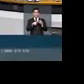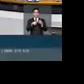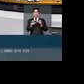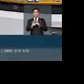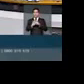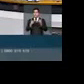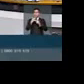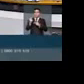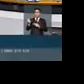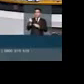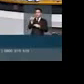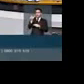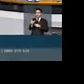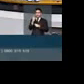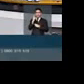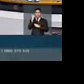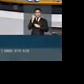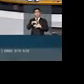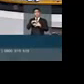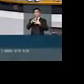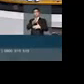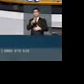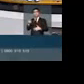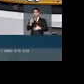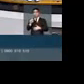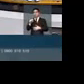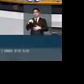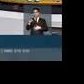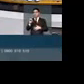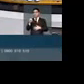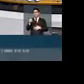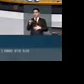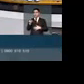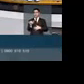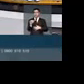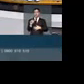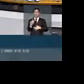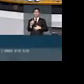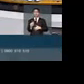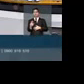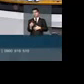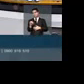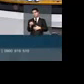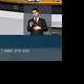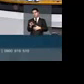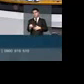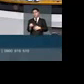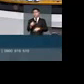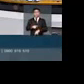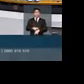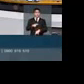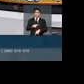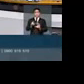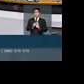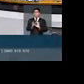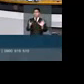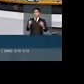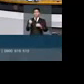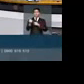Conceda a palavra ao ilustre líder Antony Garotinho. Sua Excelência dispõe